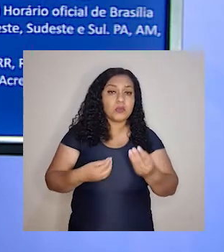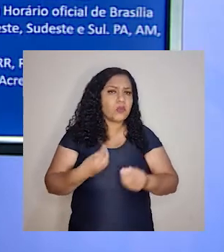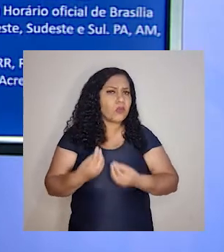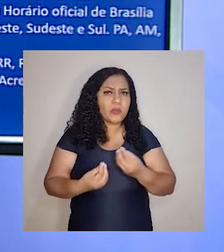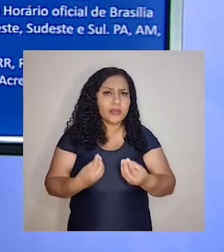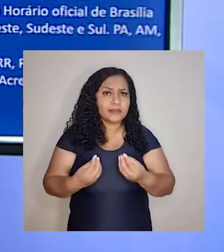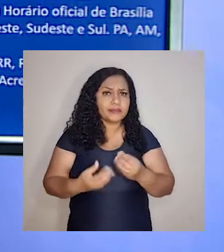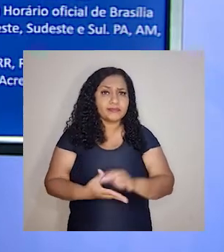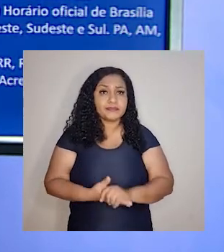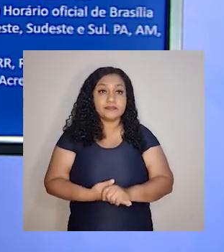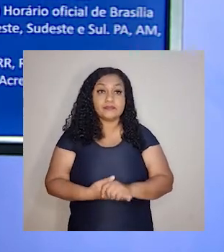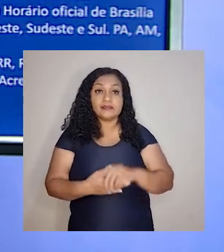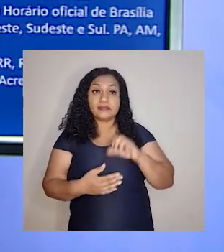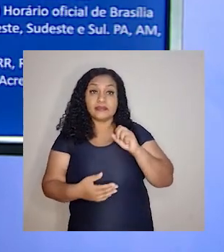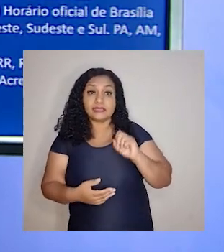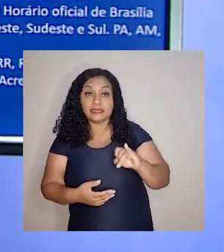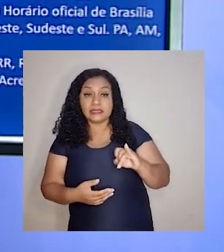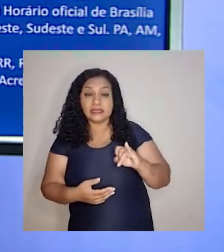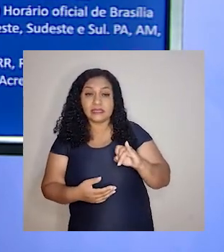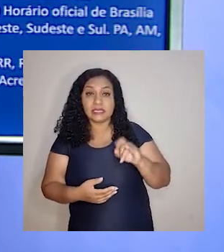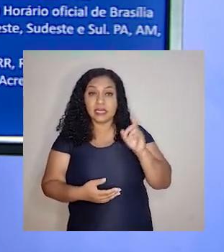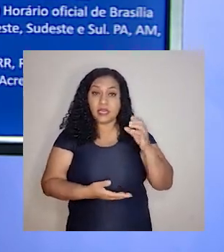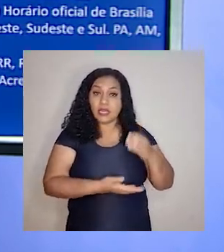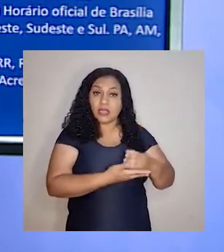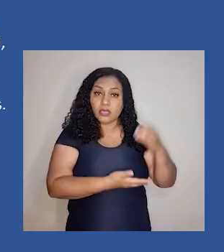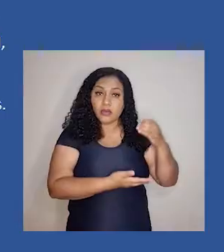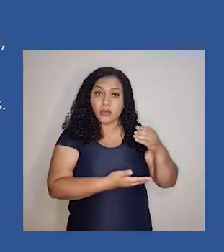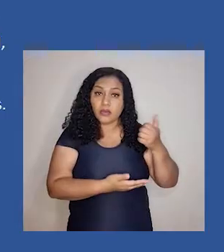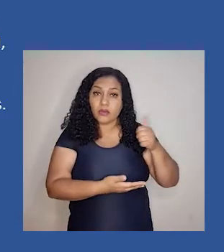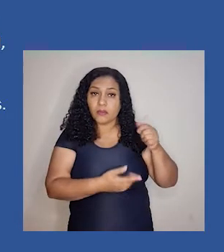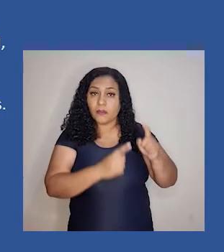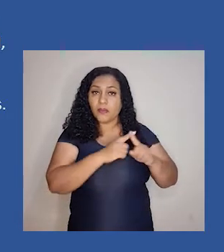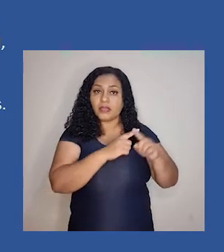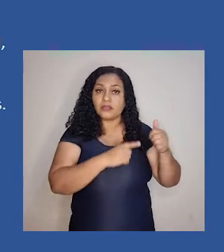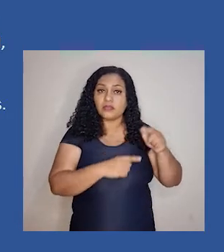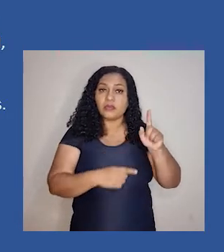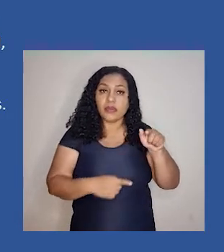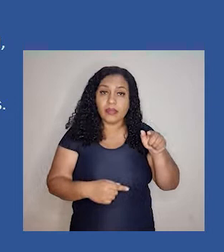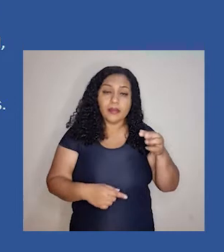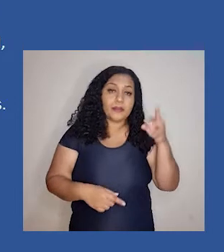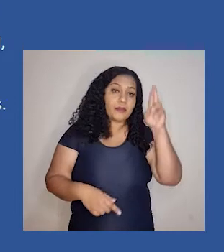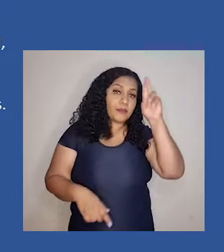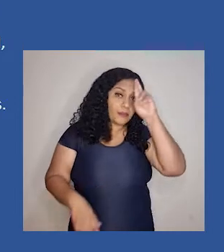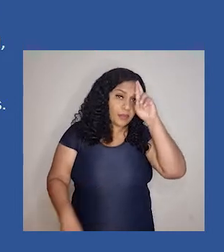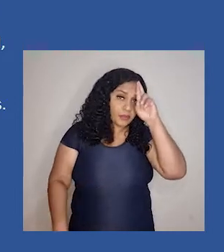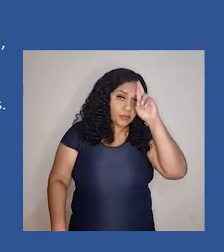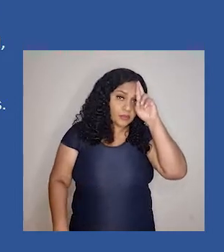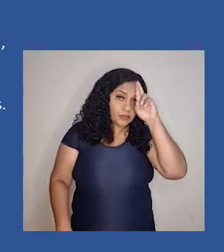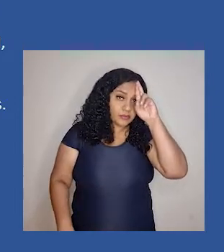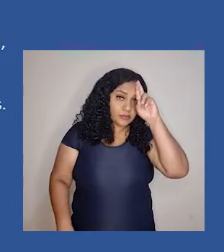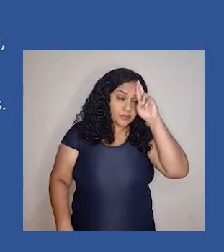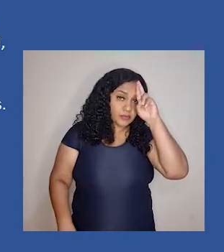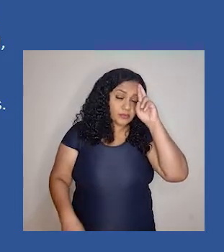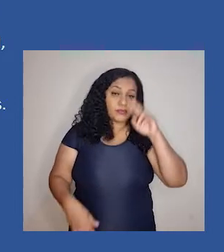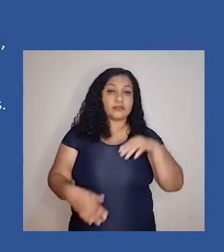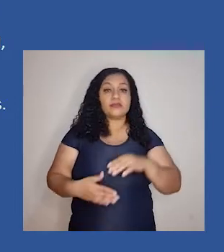cada grau Olha só esse aqui são 11 lá em neurônio mais uma hora já é o que meio-dia